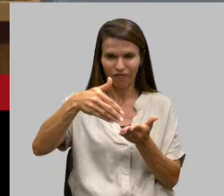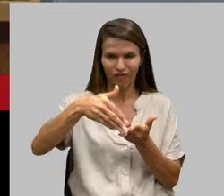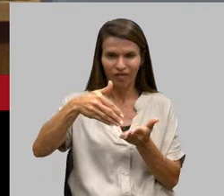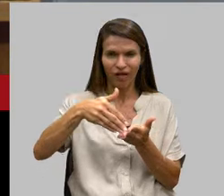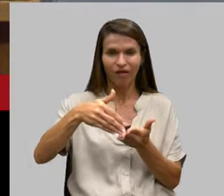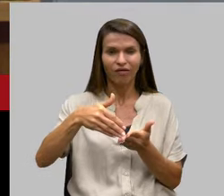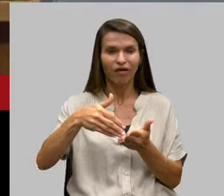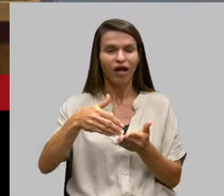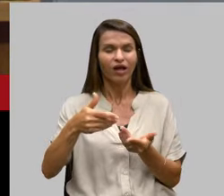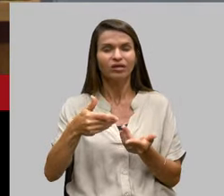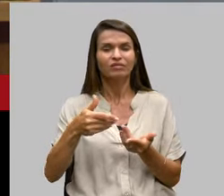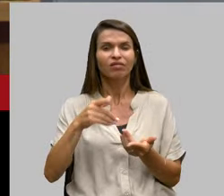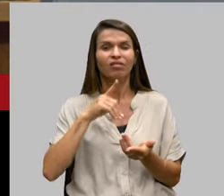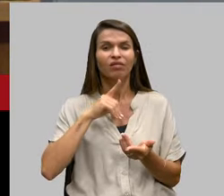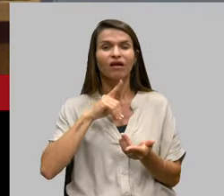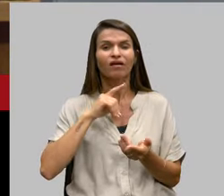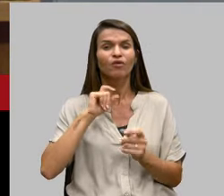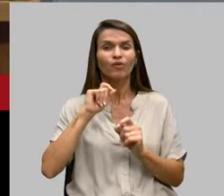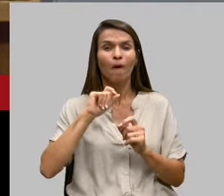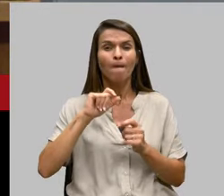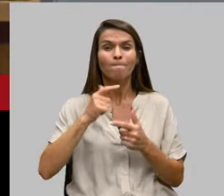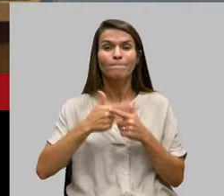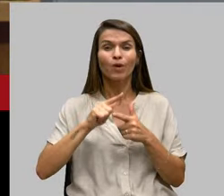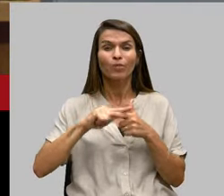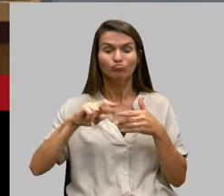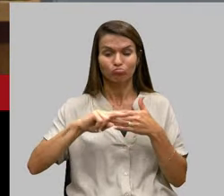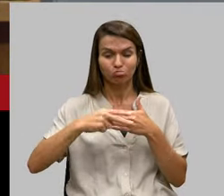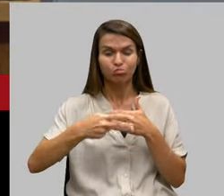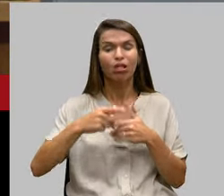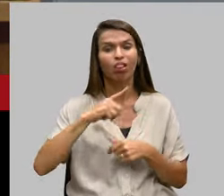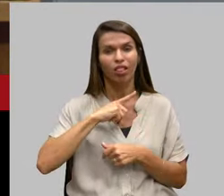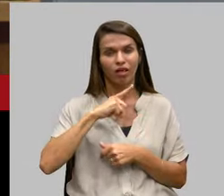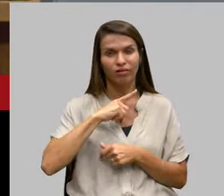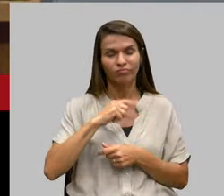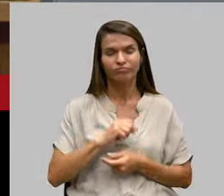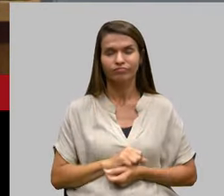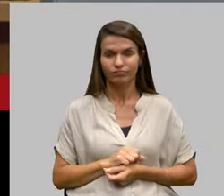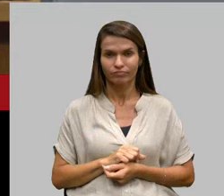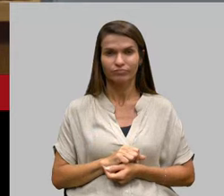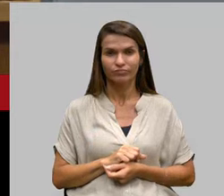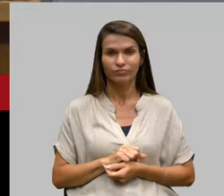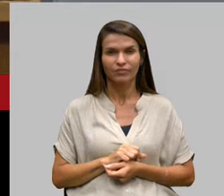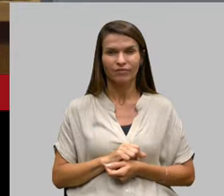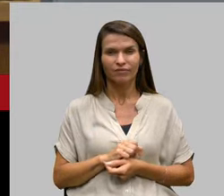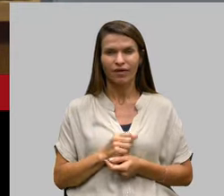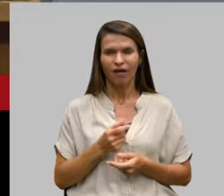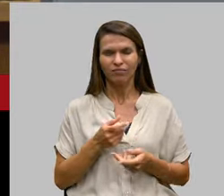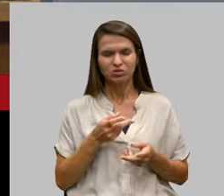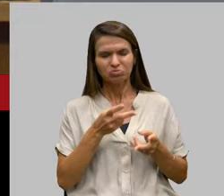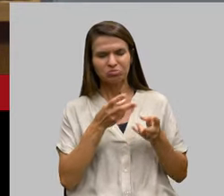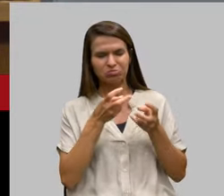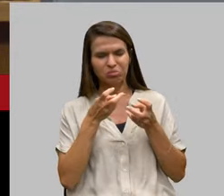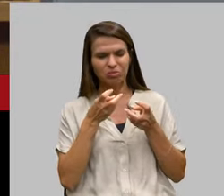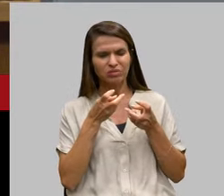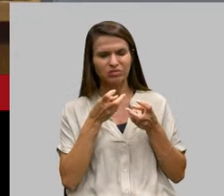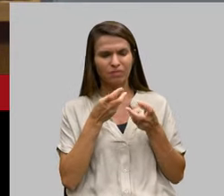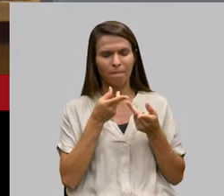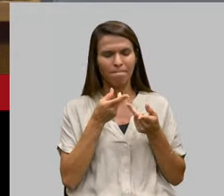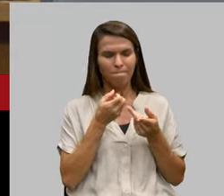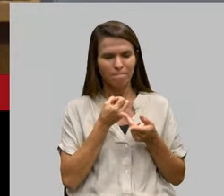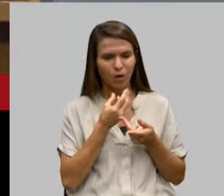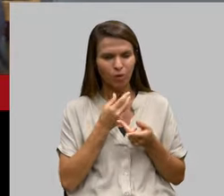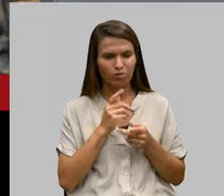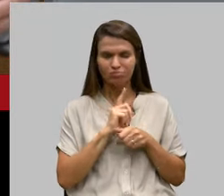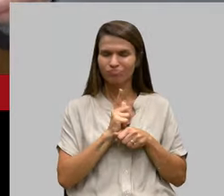então nossos políticos no geral Eles são muito pouco afetos a fazer boa gestão eles